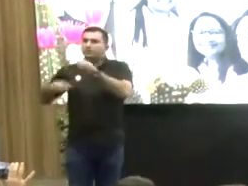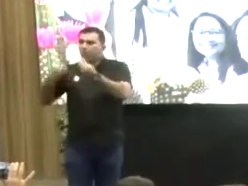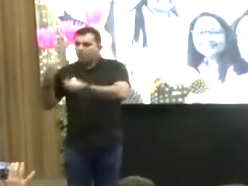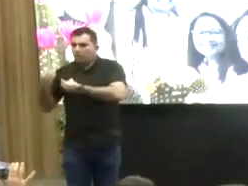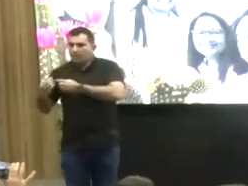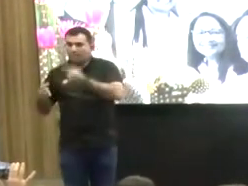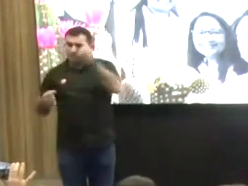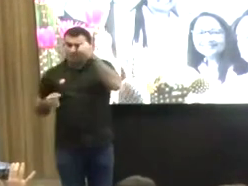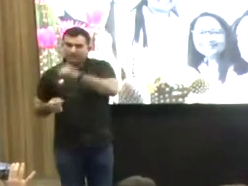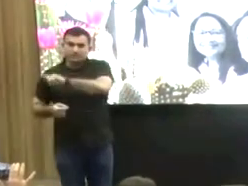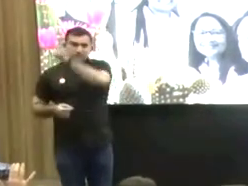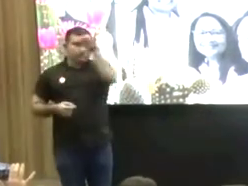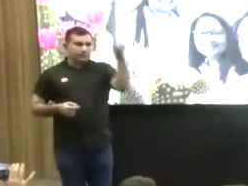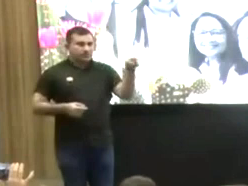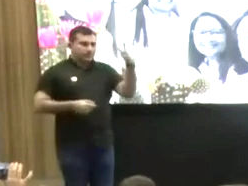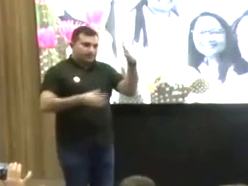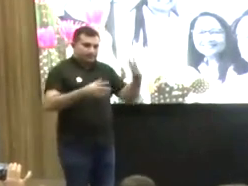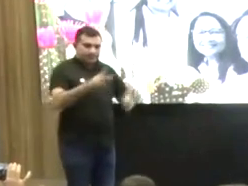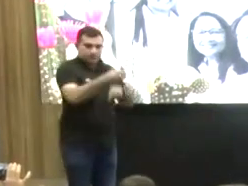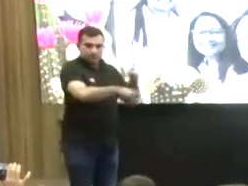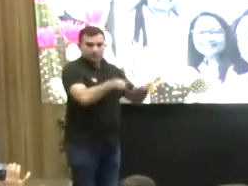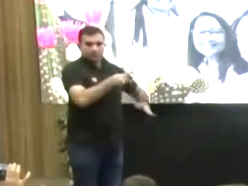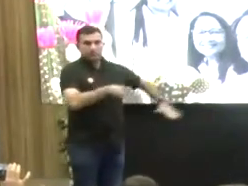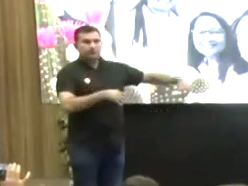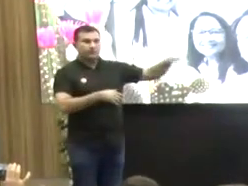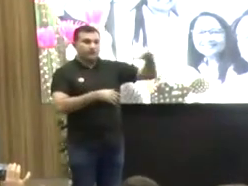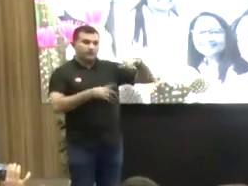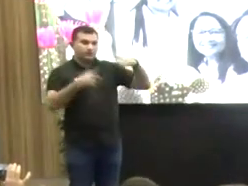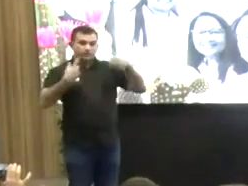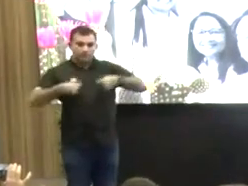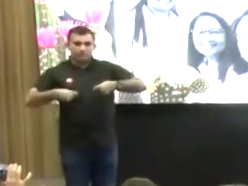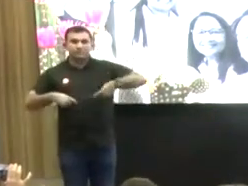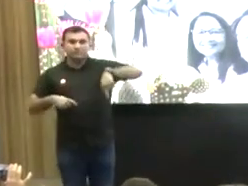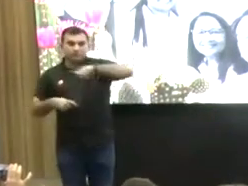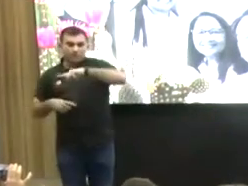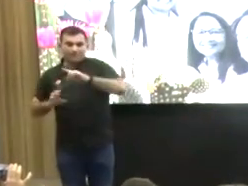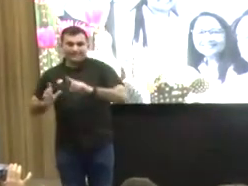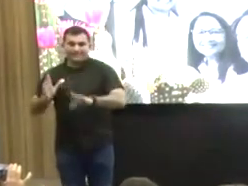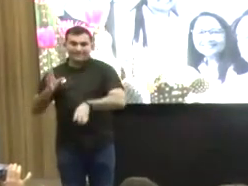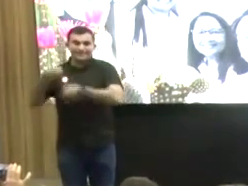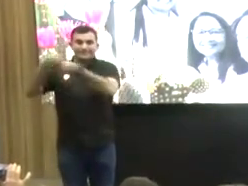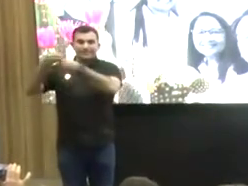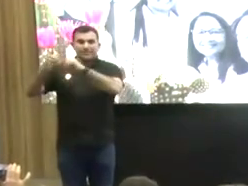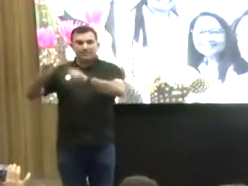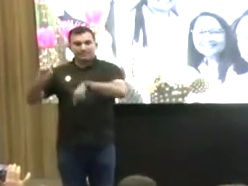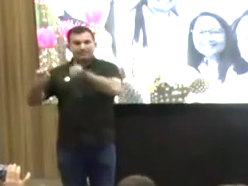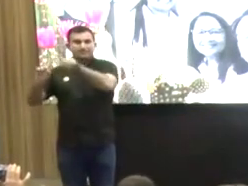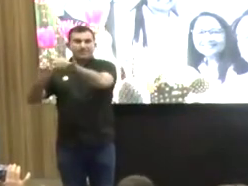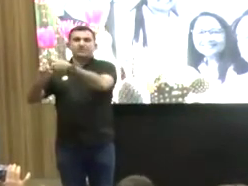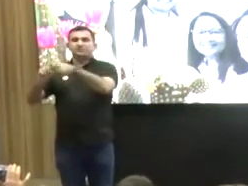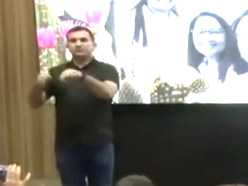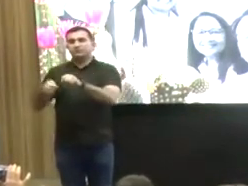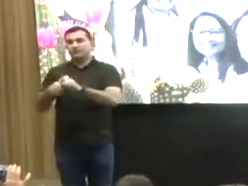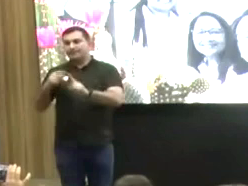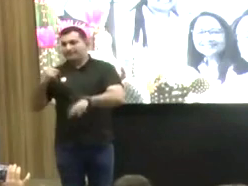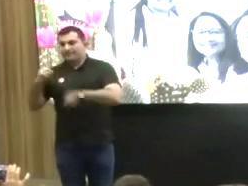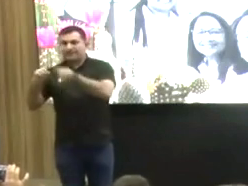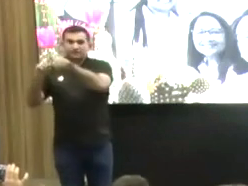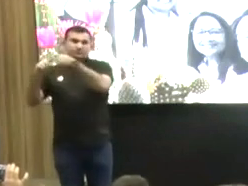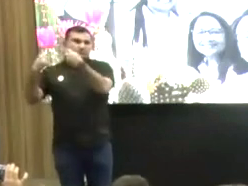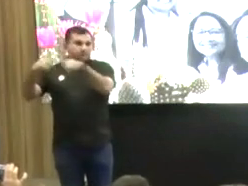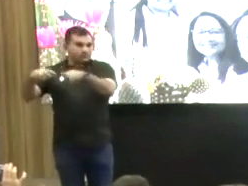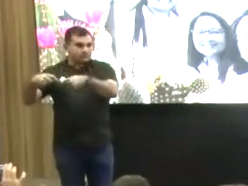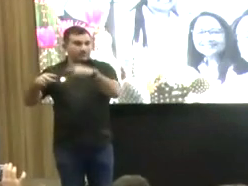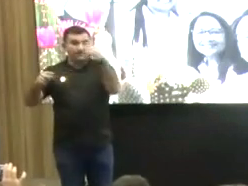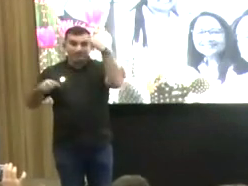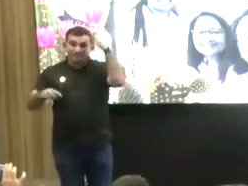própria universidade. Nós precisamos fazer mais, não é que não tenha, tem muitos. Mas nós precisamos fazer mais. Nós precisamos